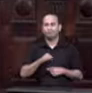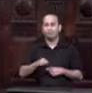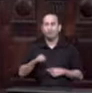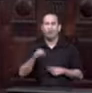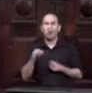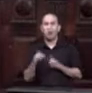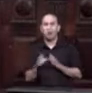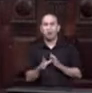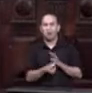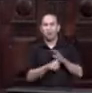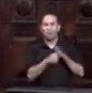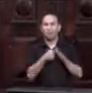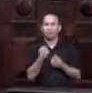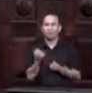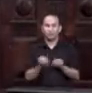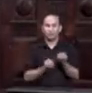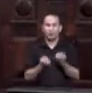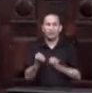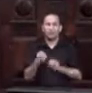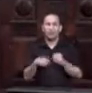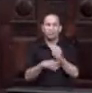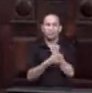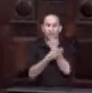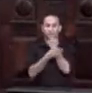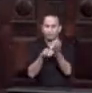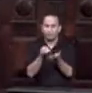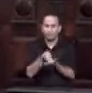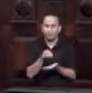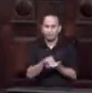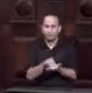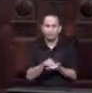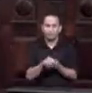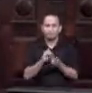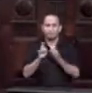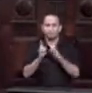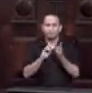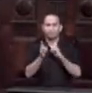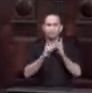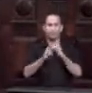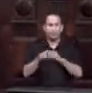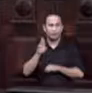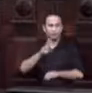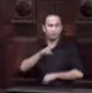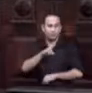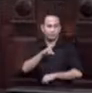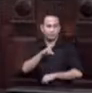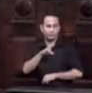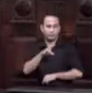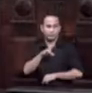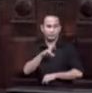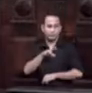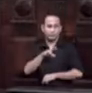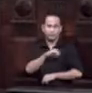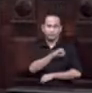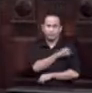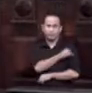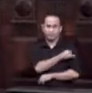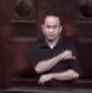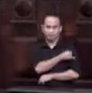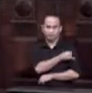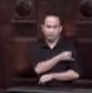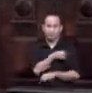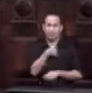questão da segurança nas principais vias de acesso ao Rio de Janeiro, para reduzir essa drenagem de recursos do Rio, é